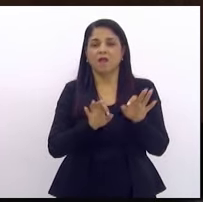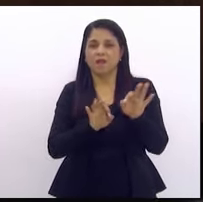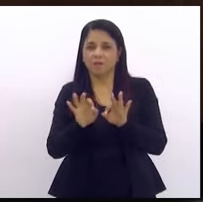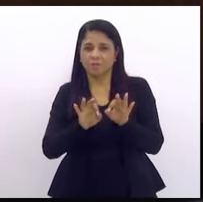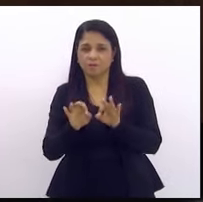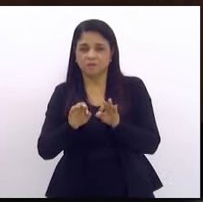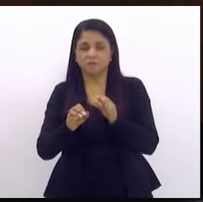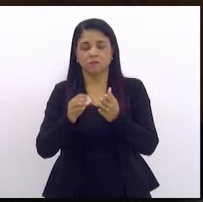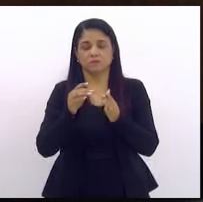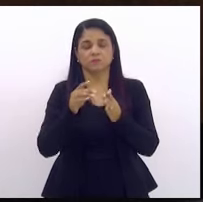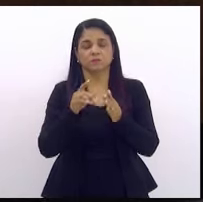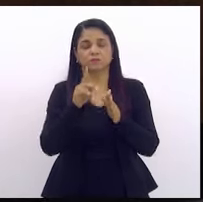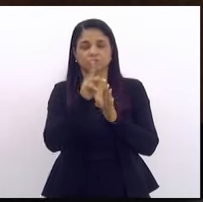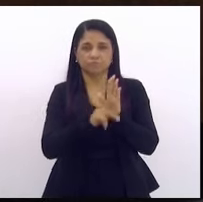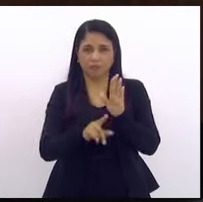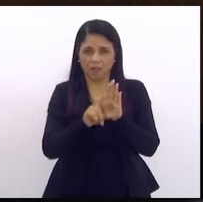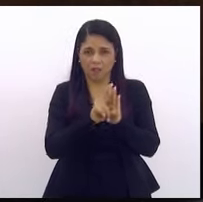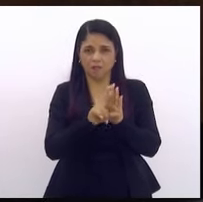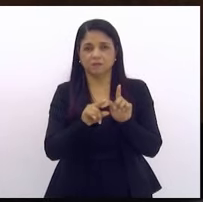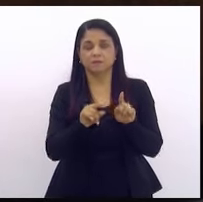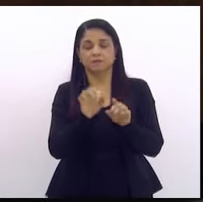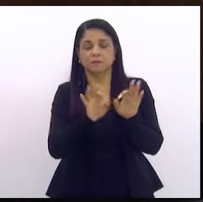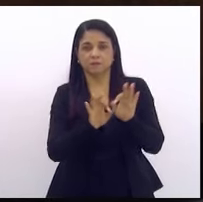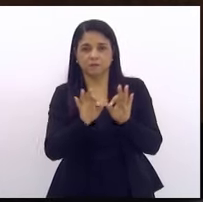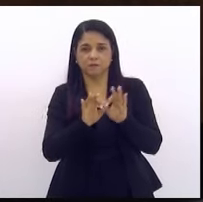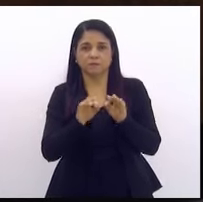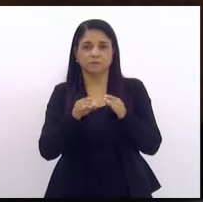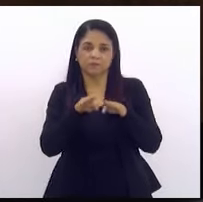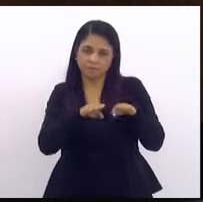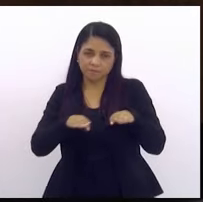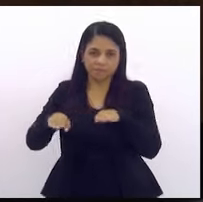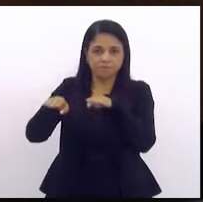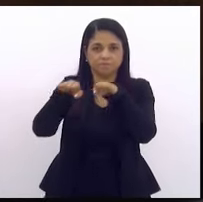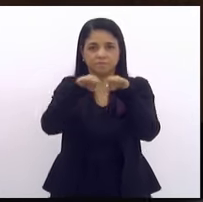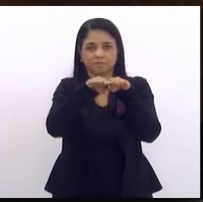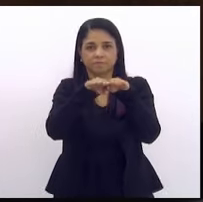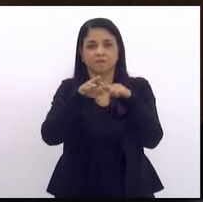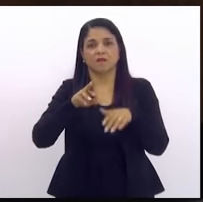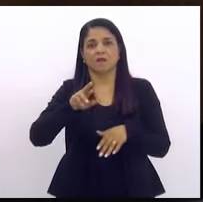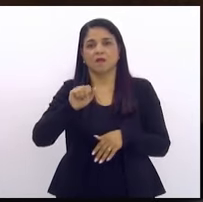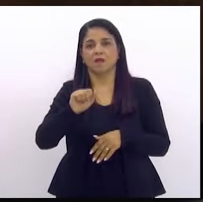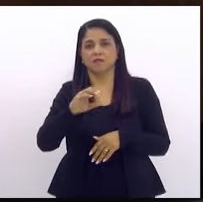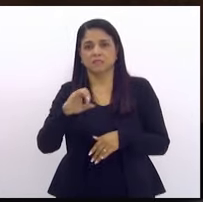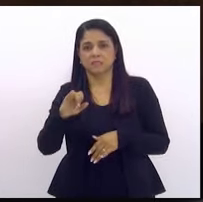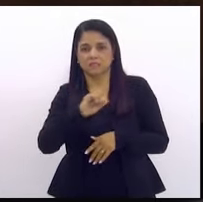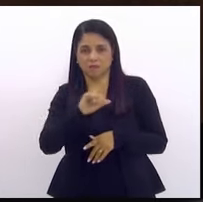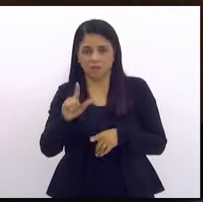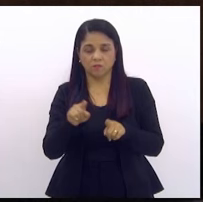e publicação do orçamento temático da igualdade racial, PL